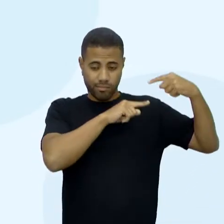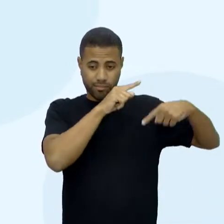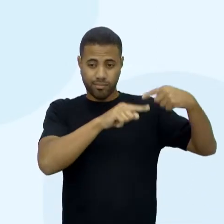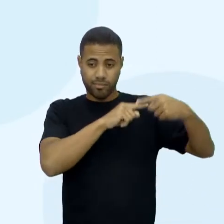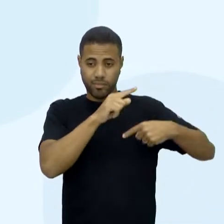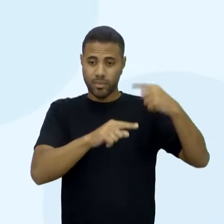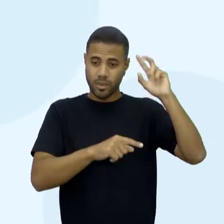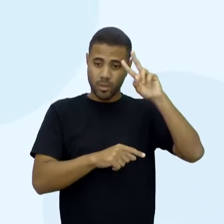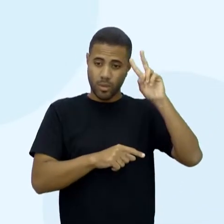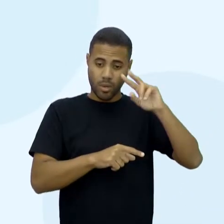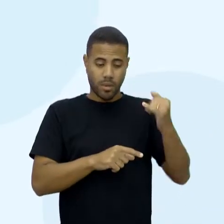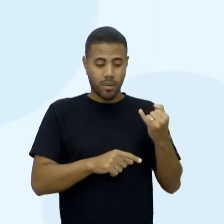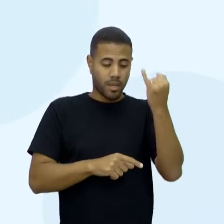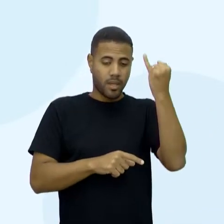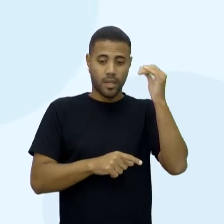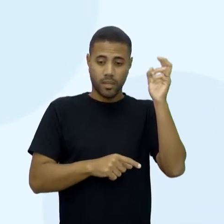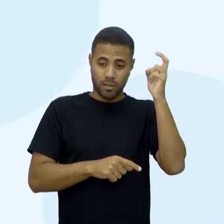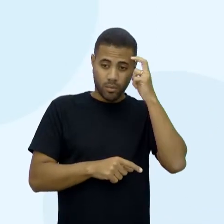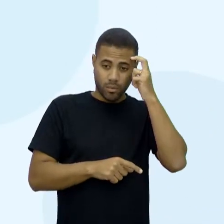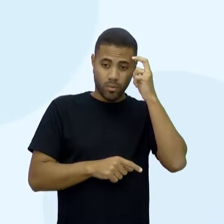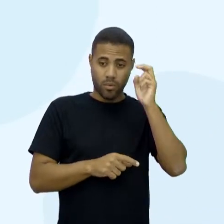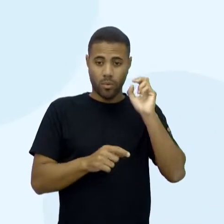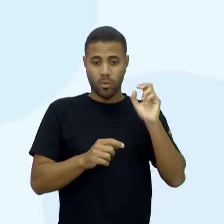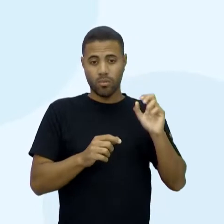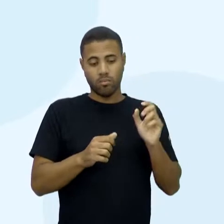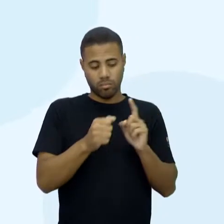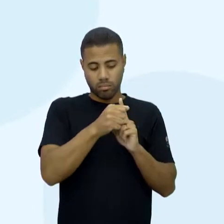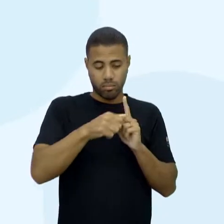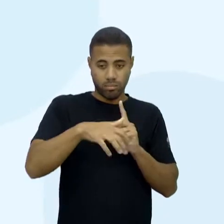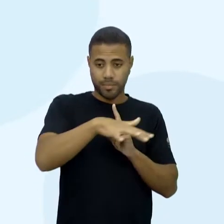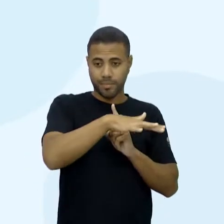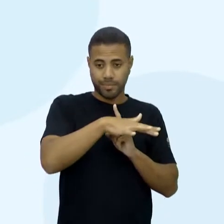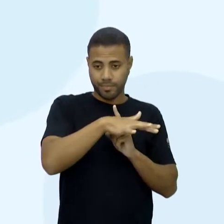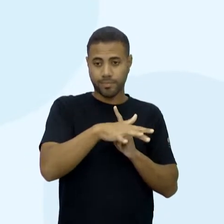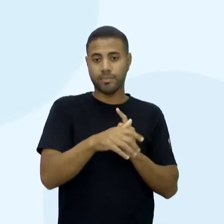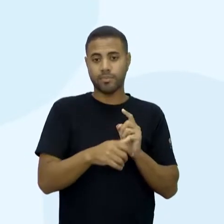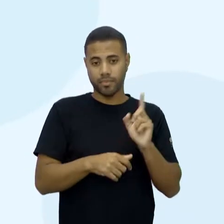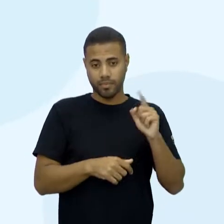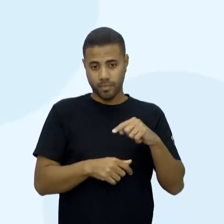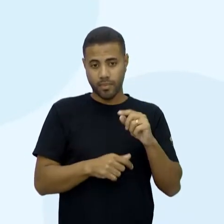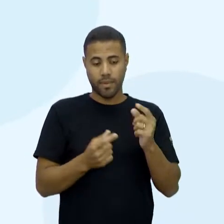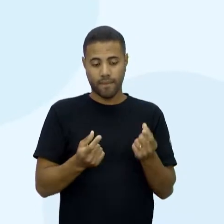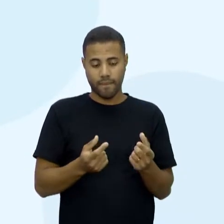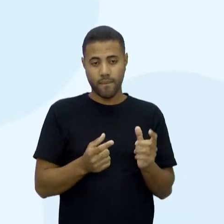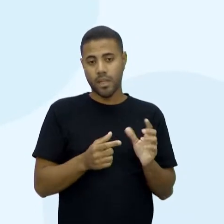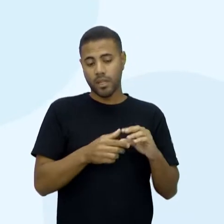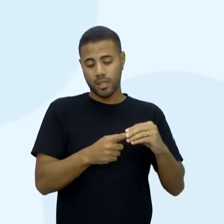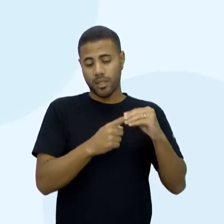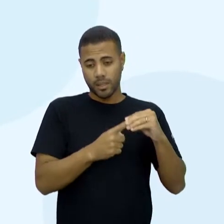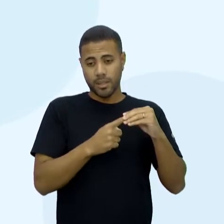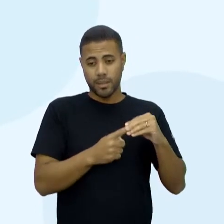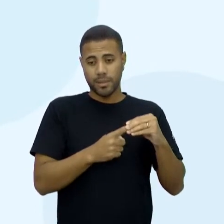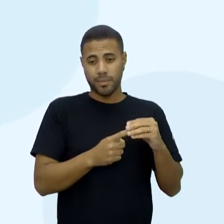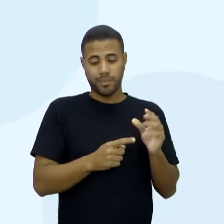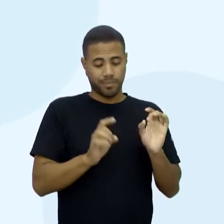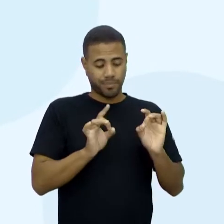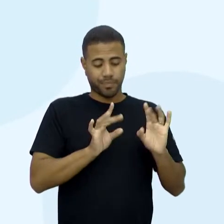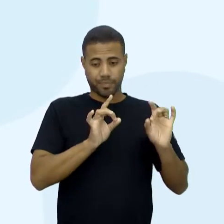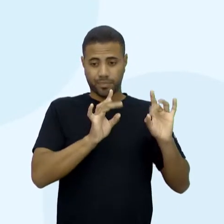ancestralidade, importância histórica ou cultural e adquirem aí um valor único e de